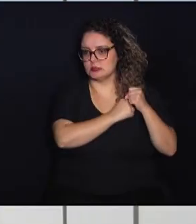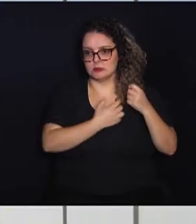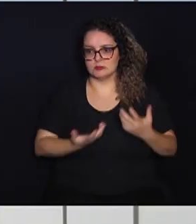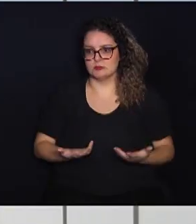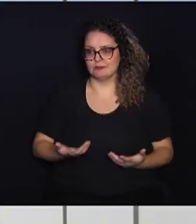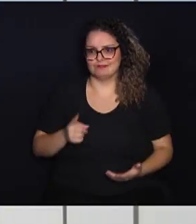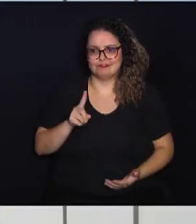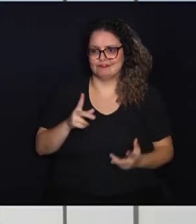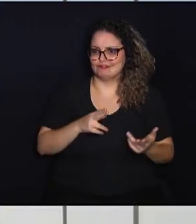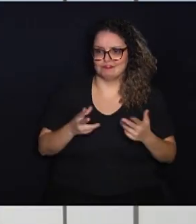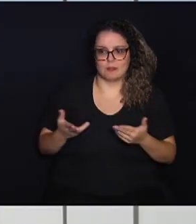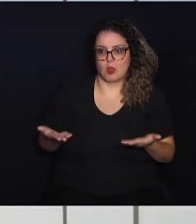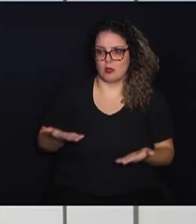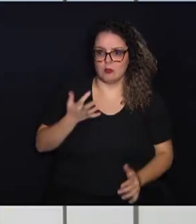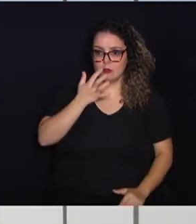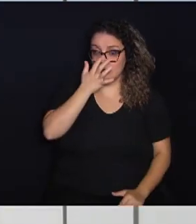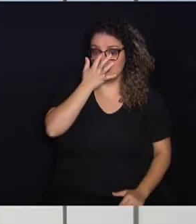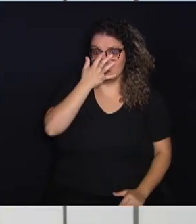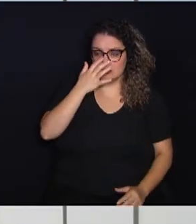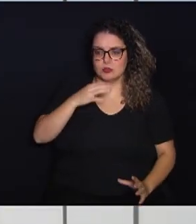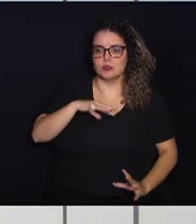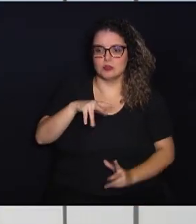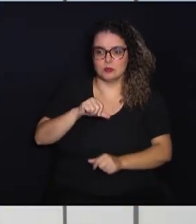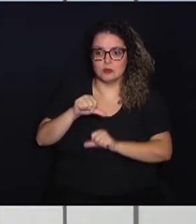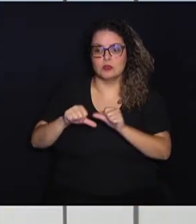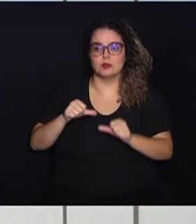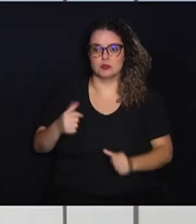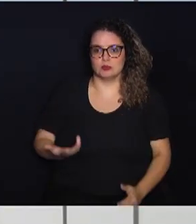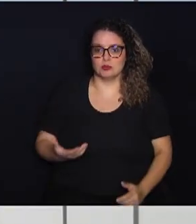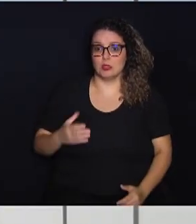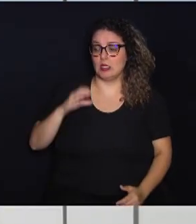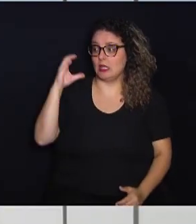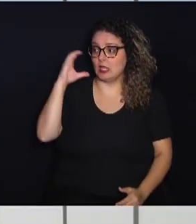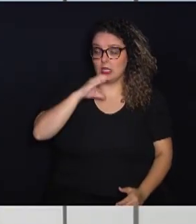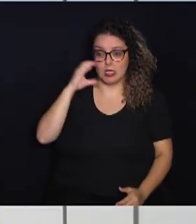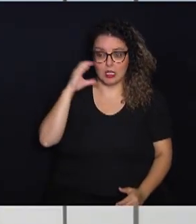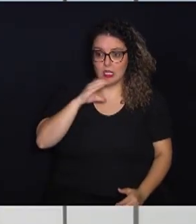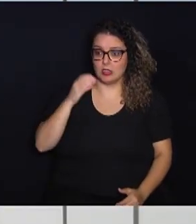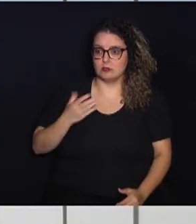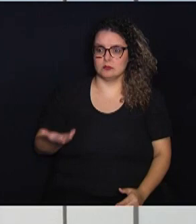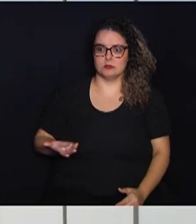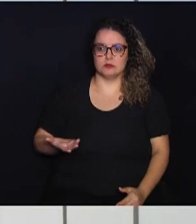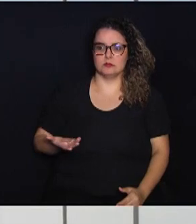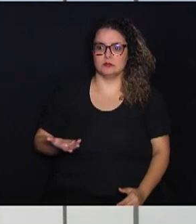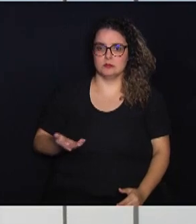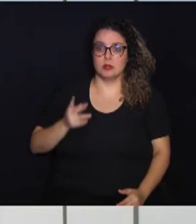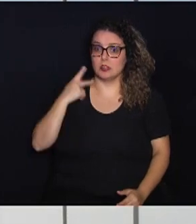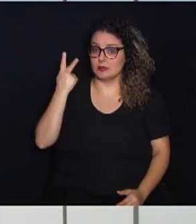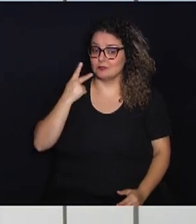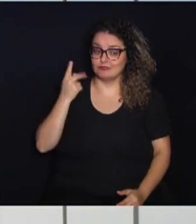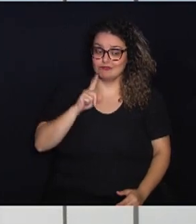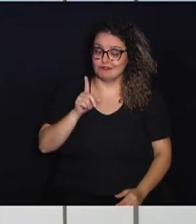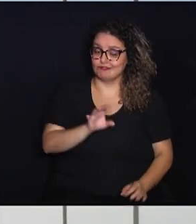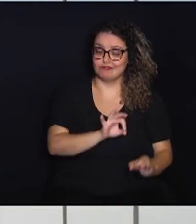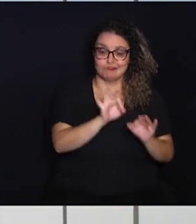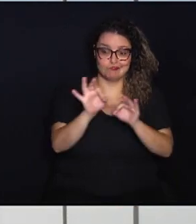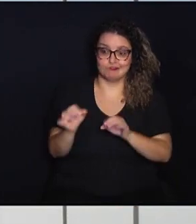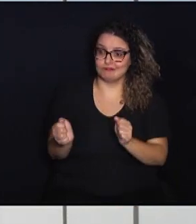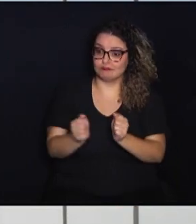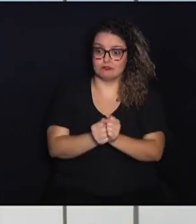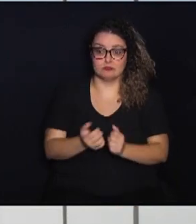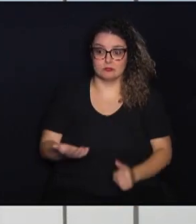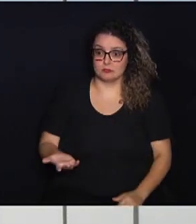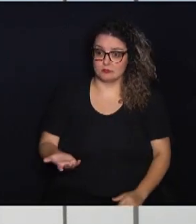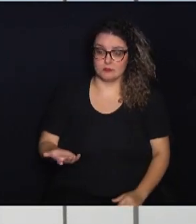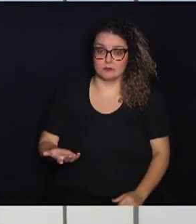serve para hoje. O mundo ele está mudando muito rapidamente e as políticas não estão acompanhando,